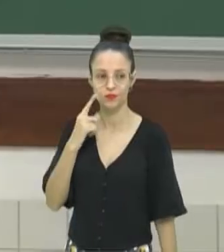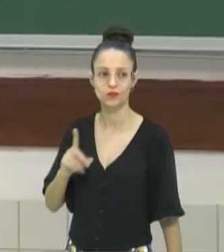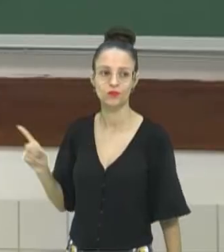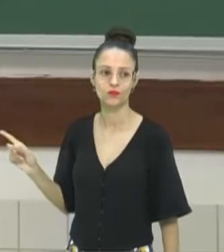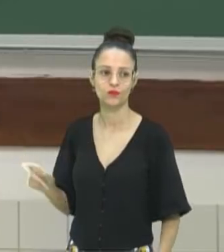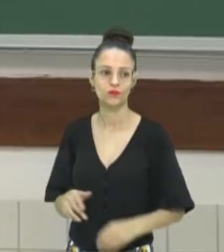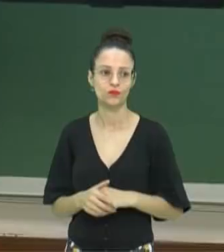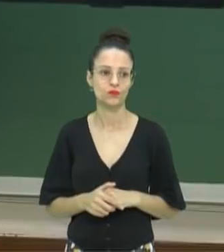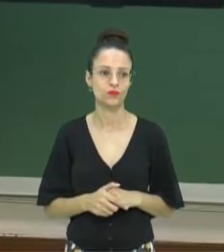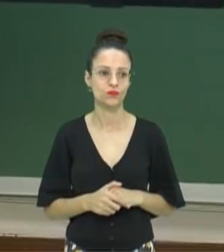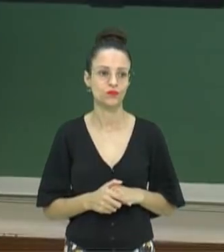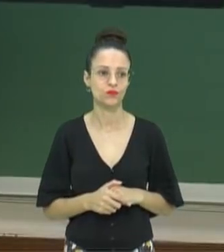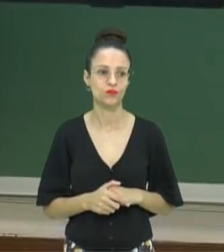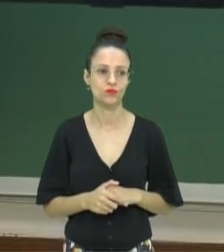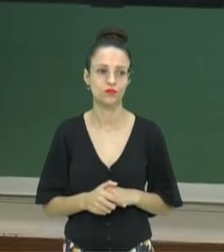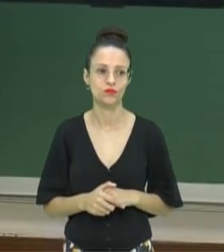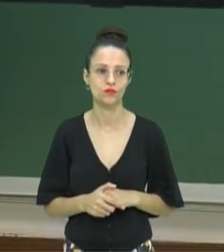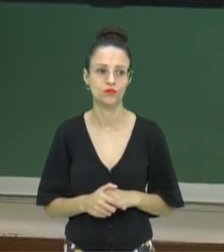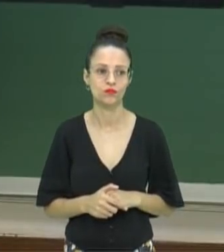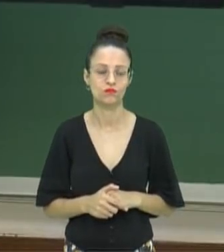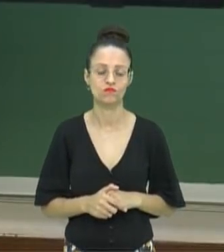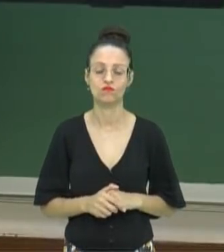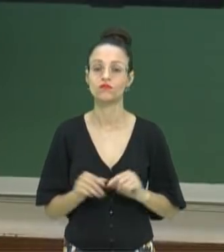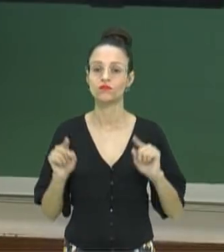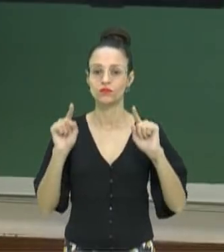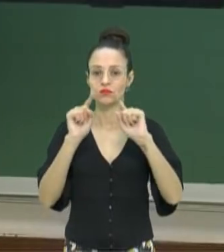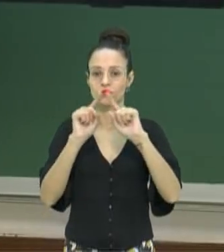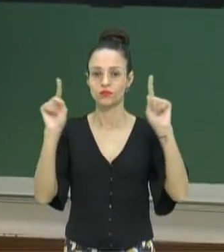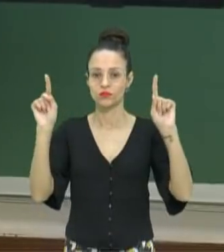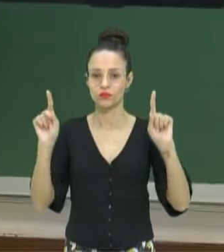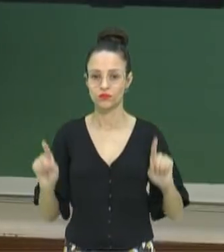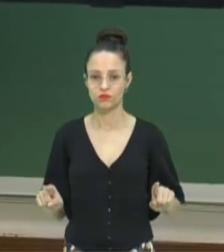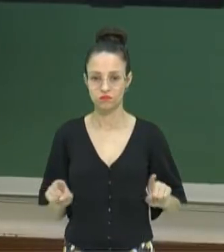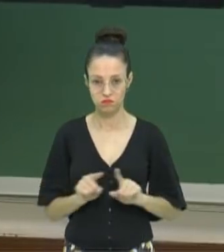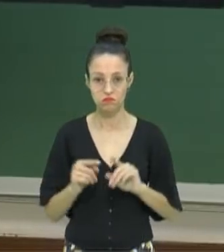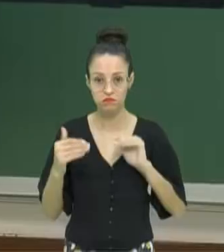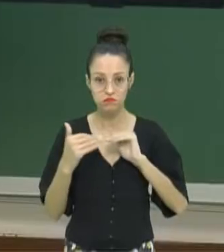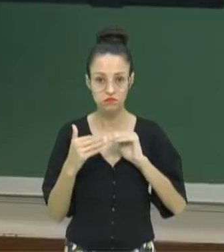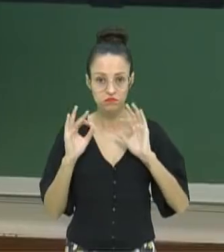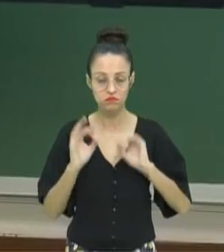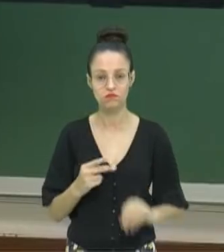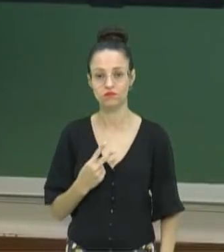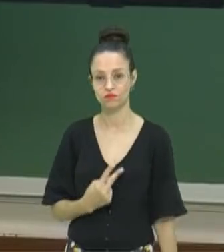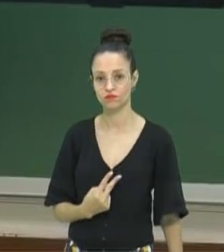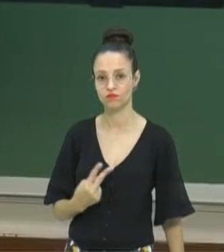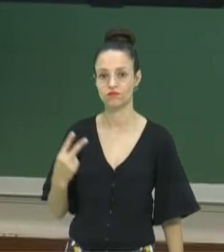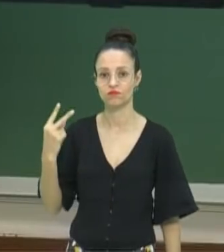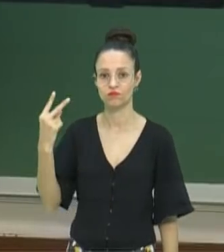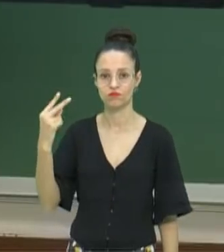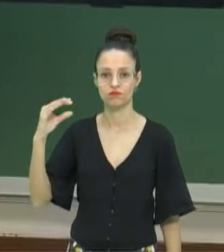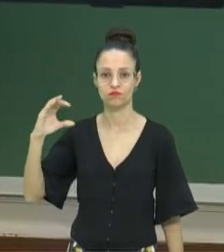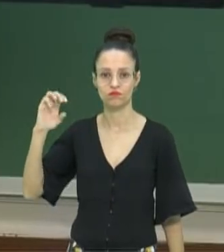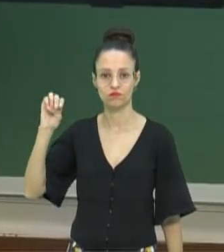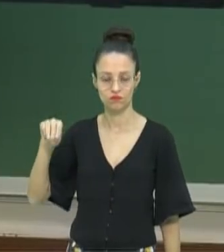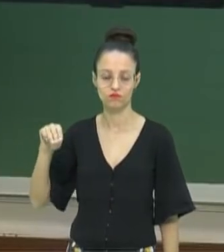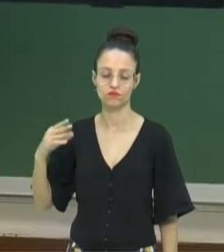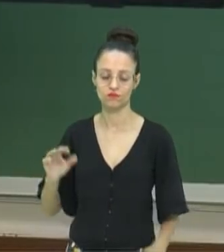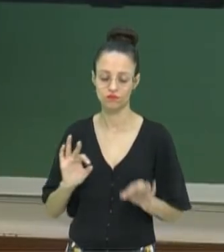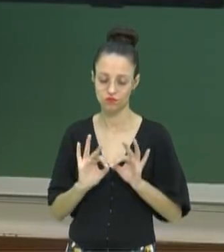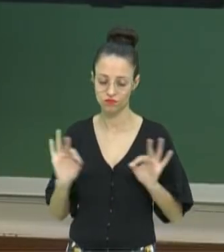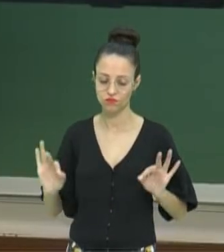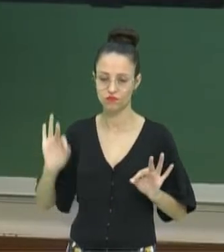desenho? Então eu tenho aqui um quadrado, concordam comigo? 2 centímetros, então é um